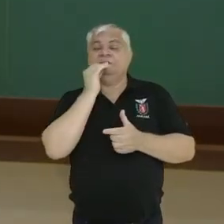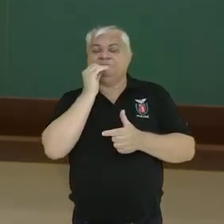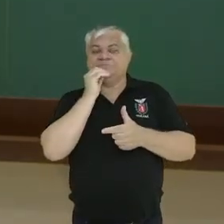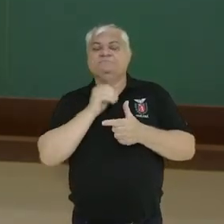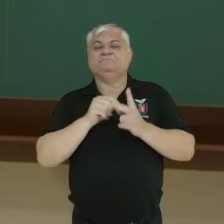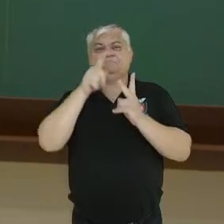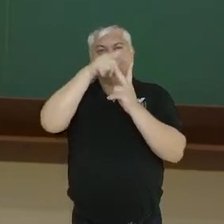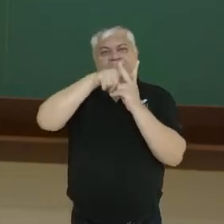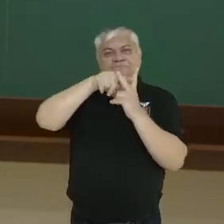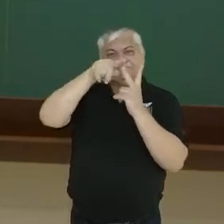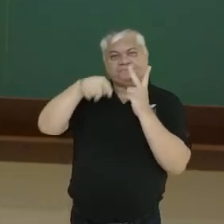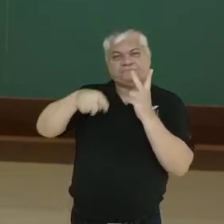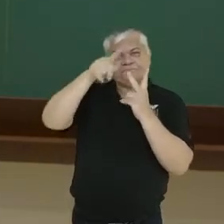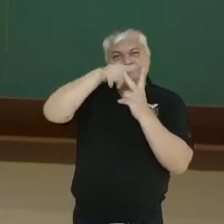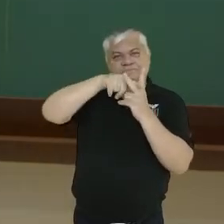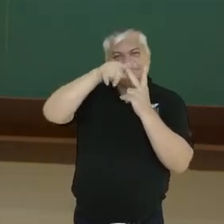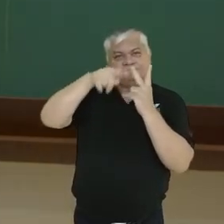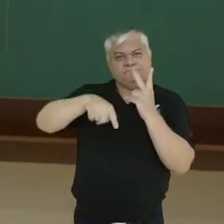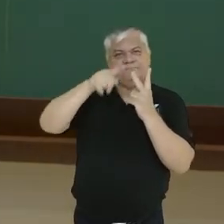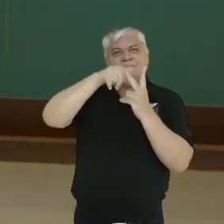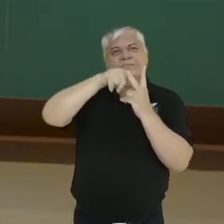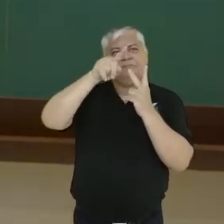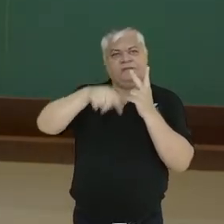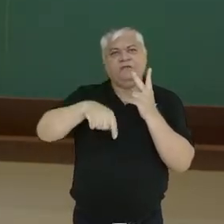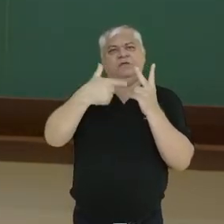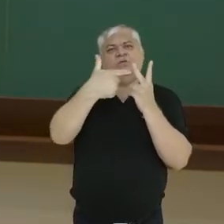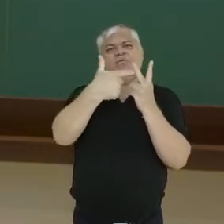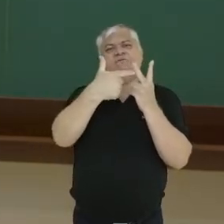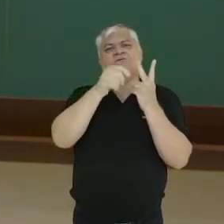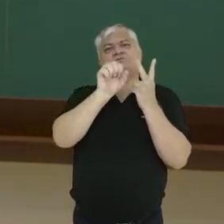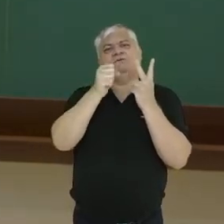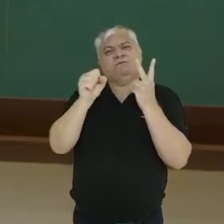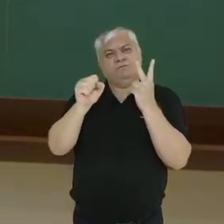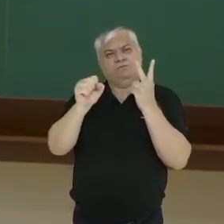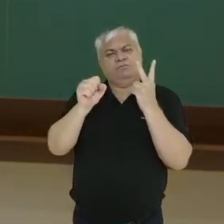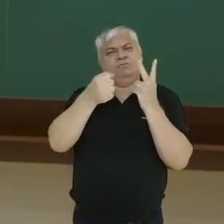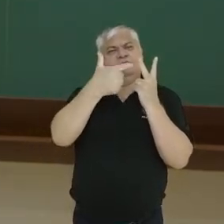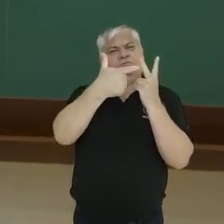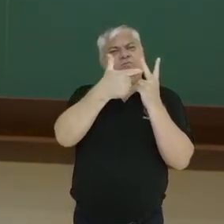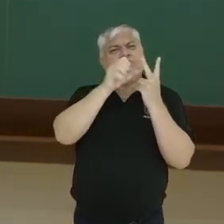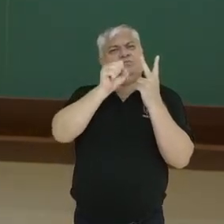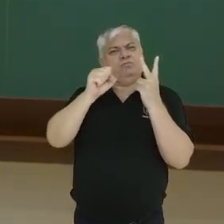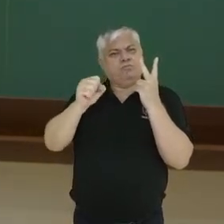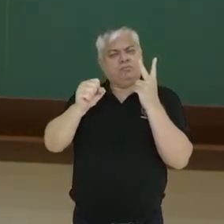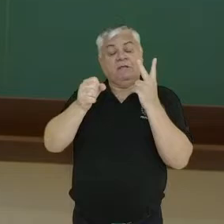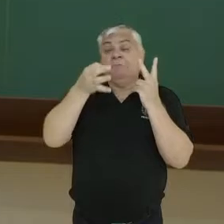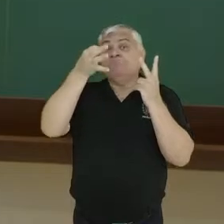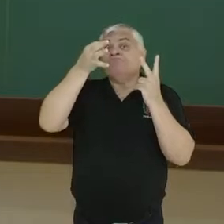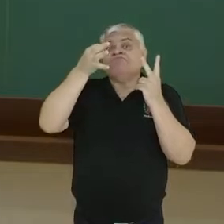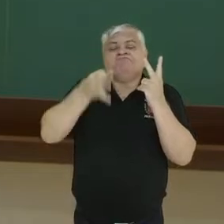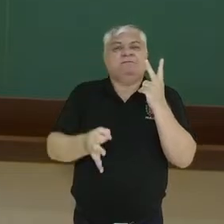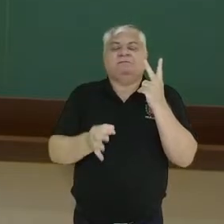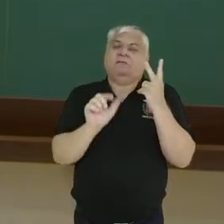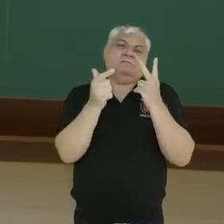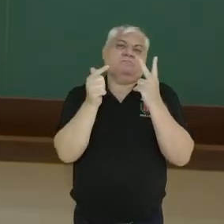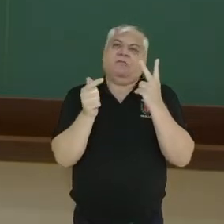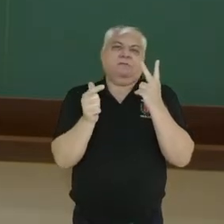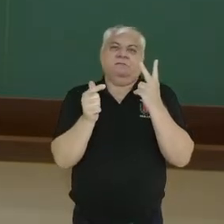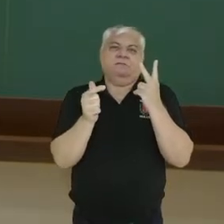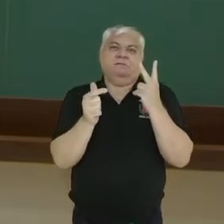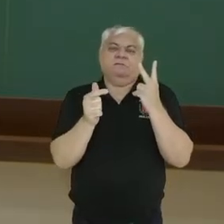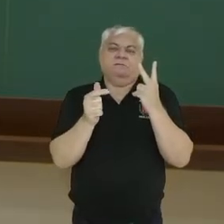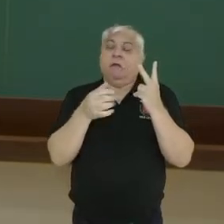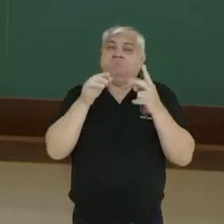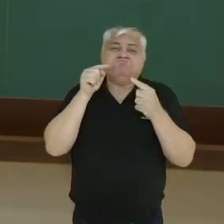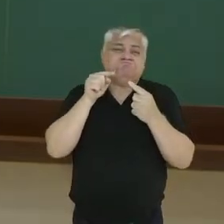de raiz, eu tenho raiz quadrada de 288. Eu não tenho uma raiz exata, gente. Então, quando você não tem uma raiz